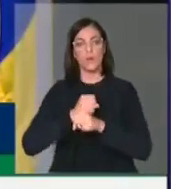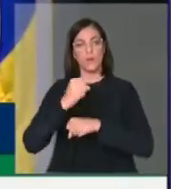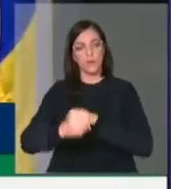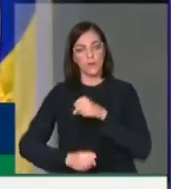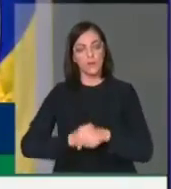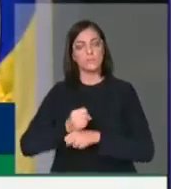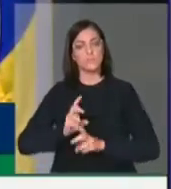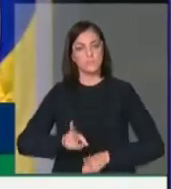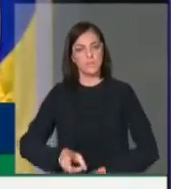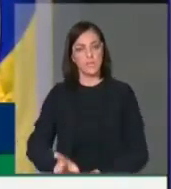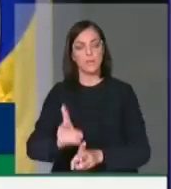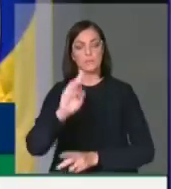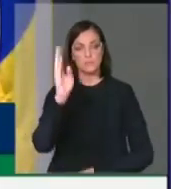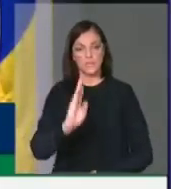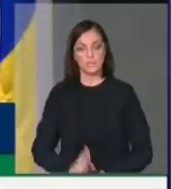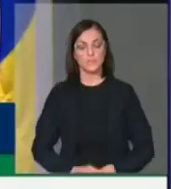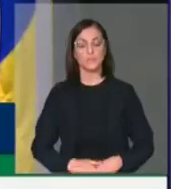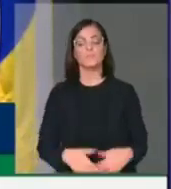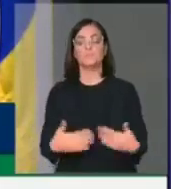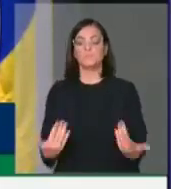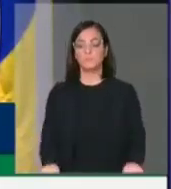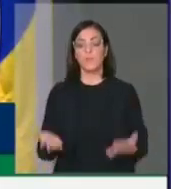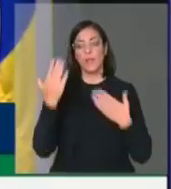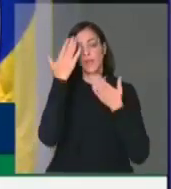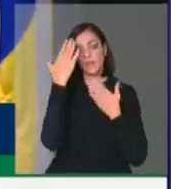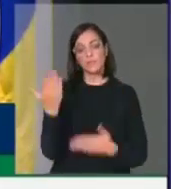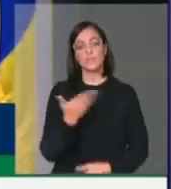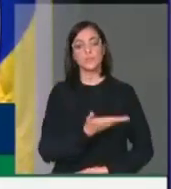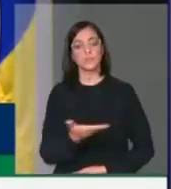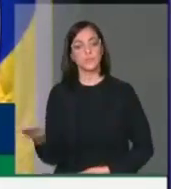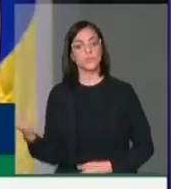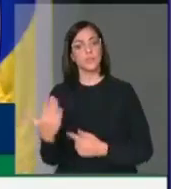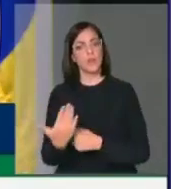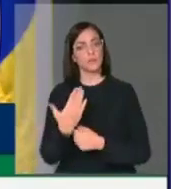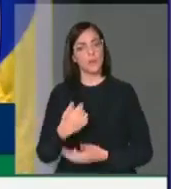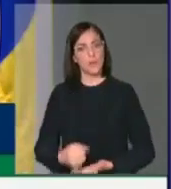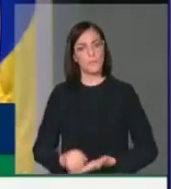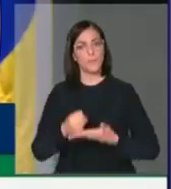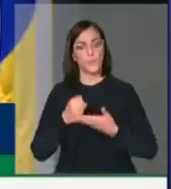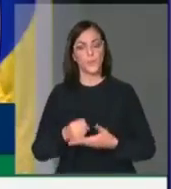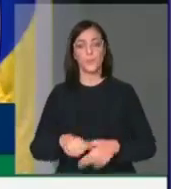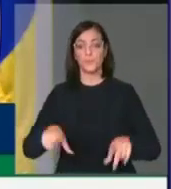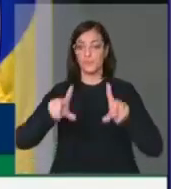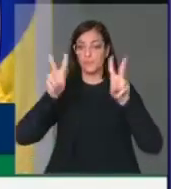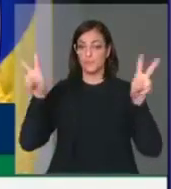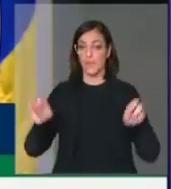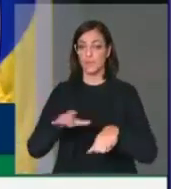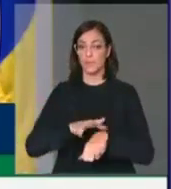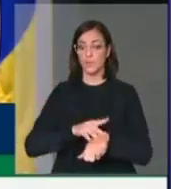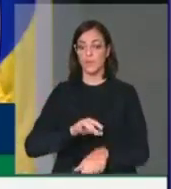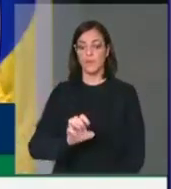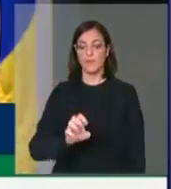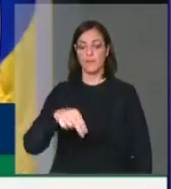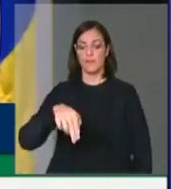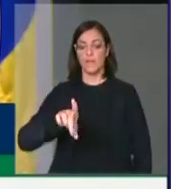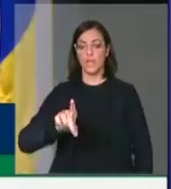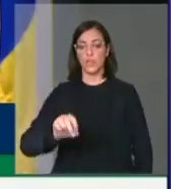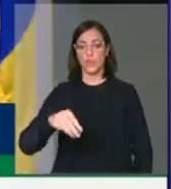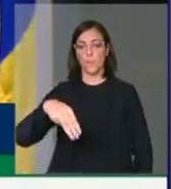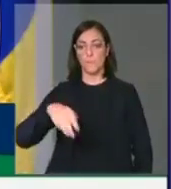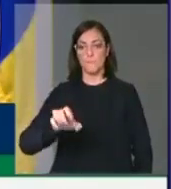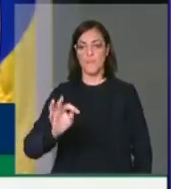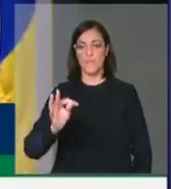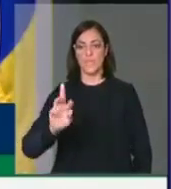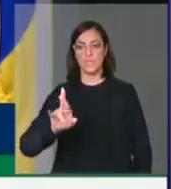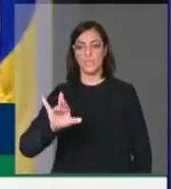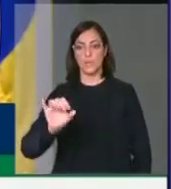país. Agradeço a todos vocês que apoiam essa causa. Falar de endometriose é falar e cuidar de mais de 10